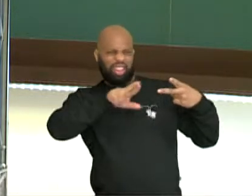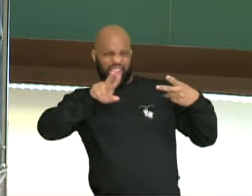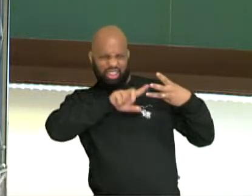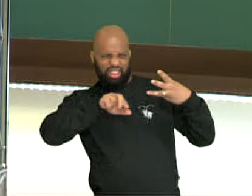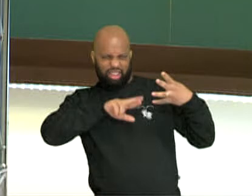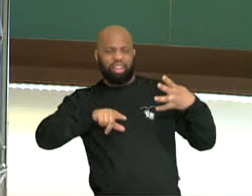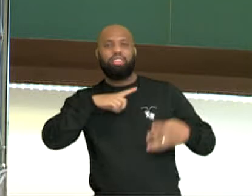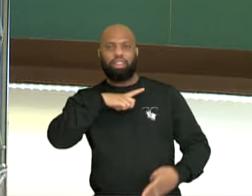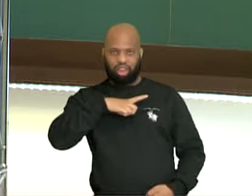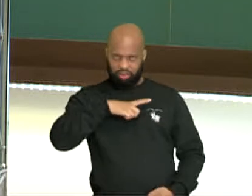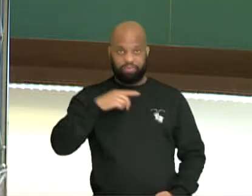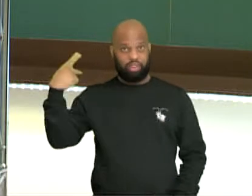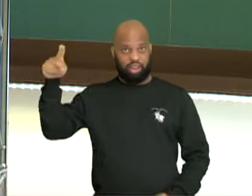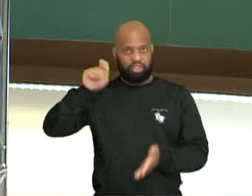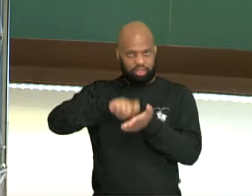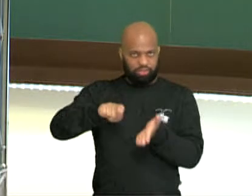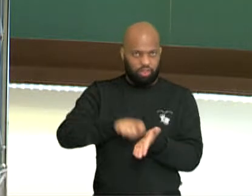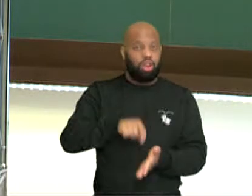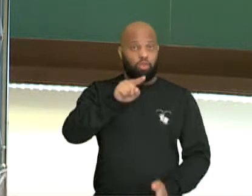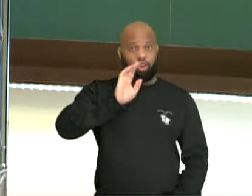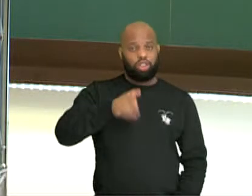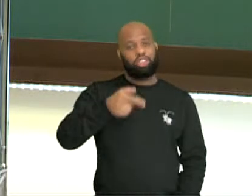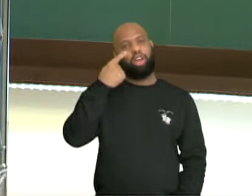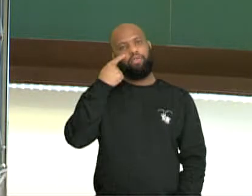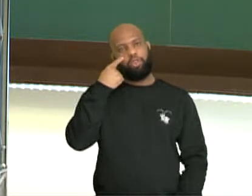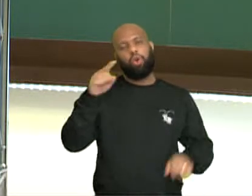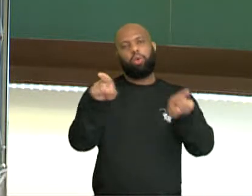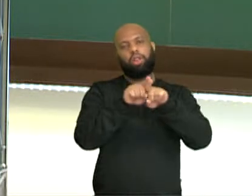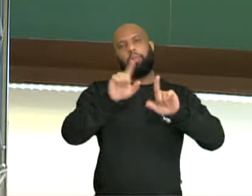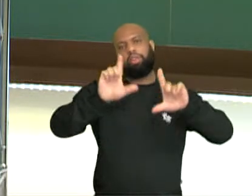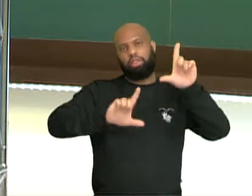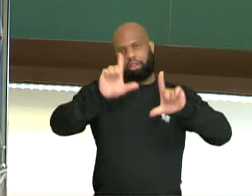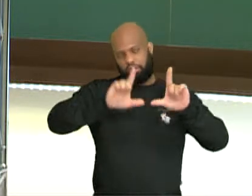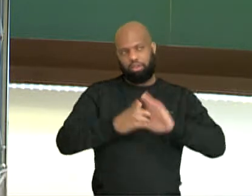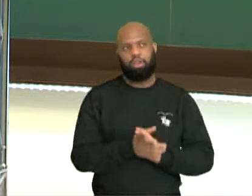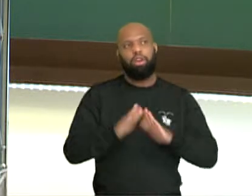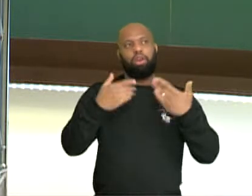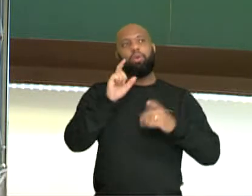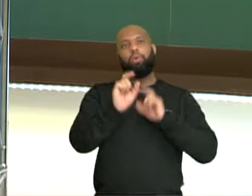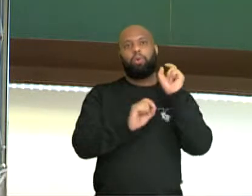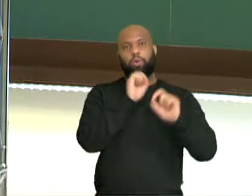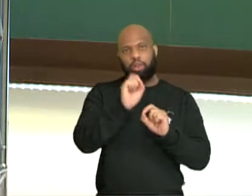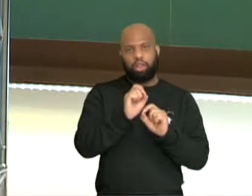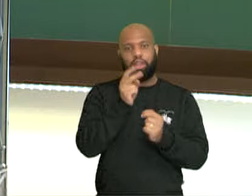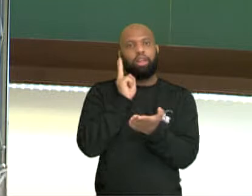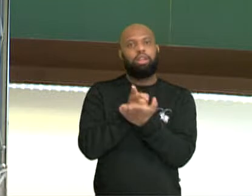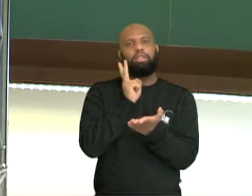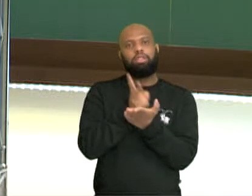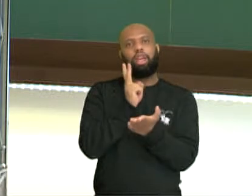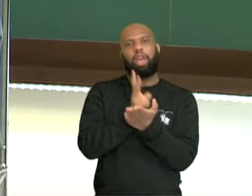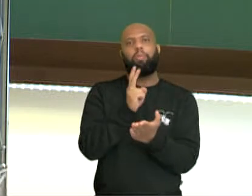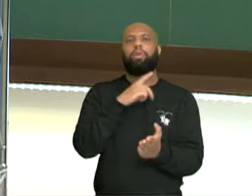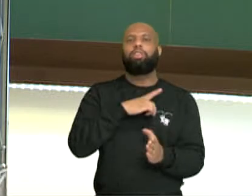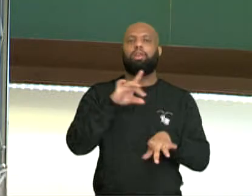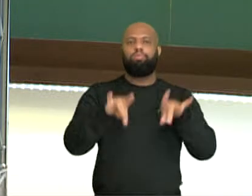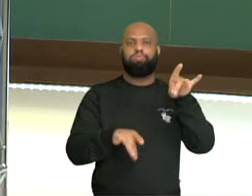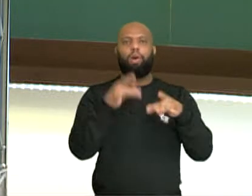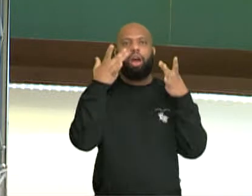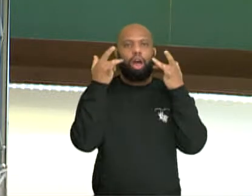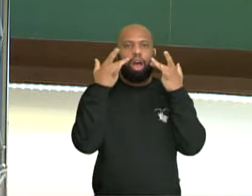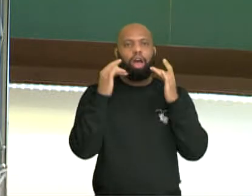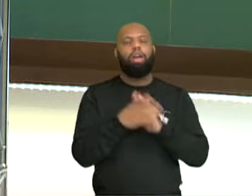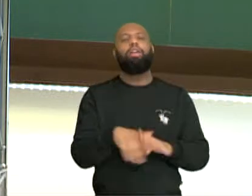deve ter olhado na TV, por exemplo, essa peça sendo encenada. Então, elas são comumente encenadas, né? O Coronel e